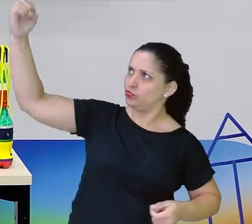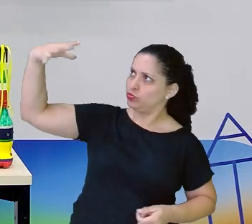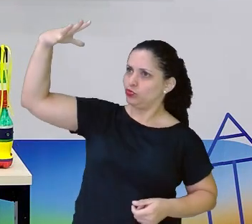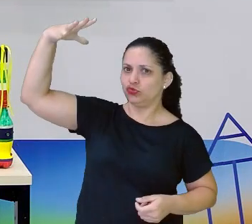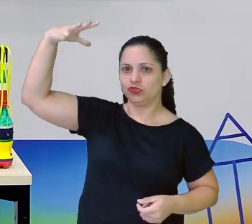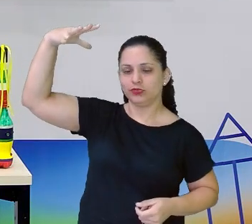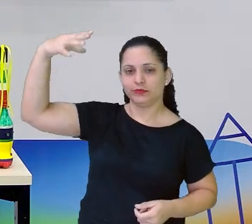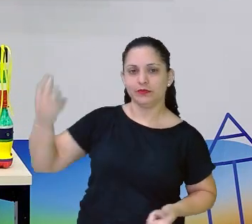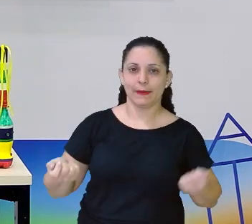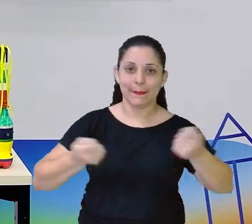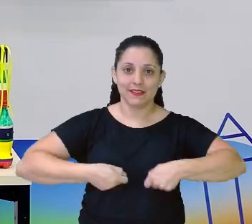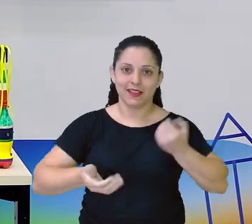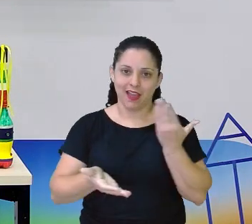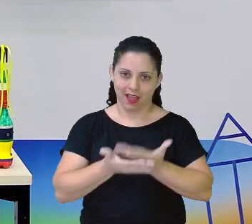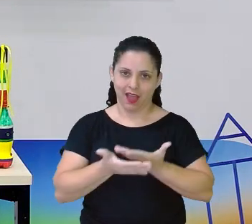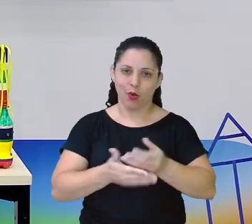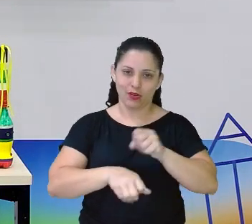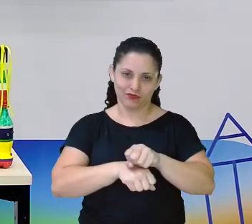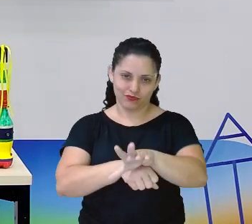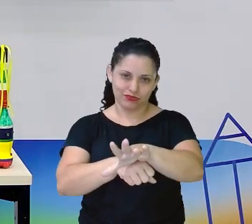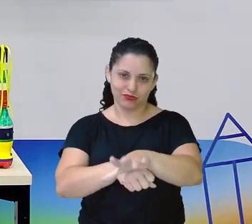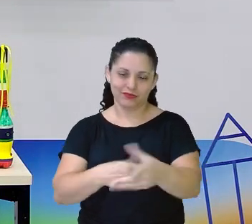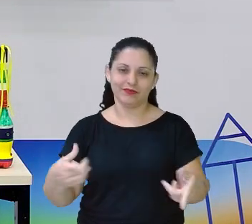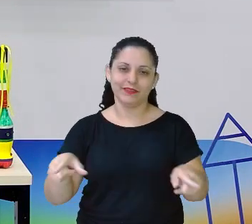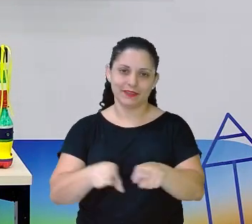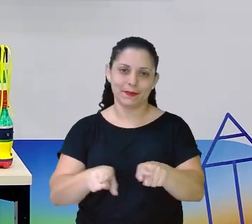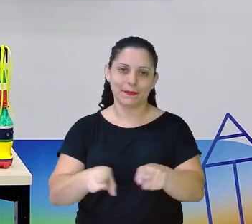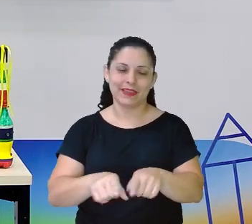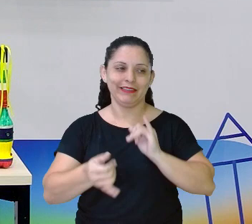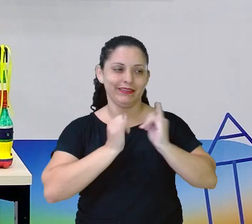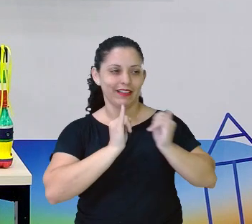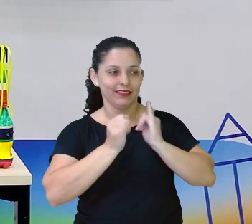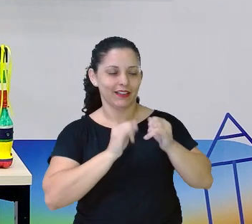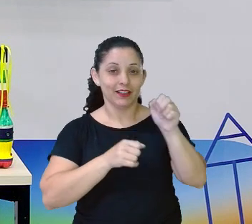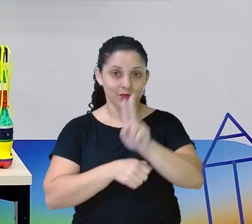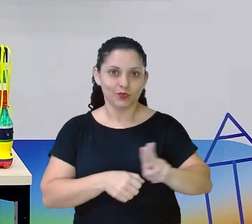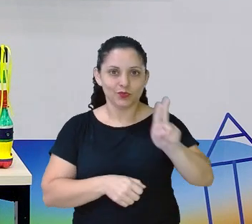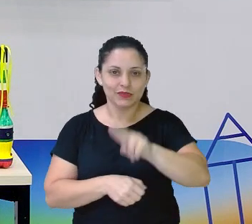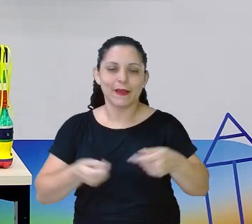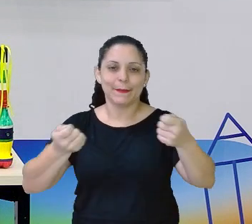para transmitir essa aula, para acessar a internet, para fazer tantas atividades no